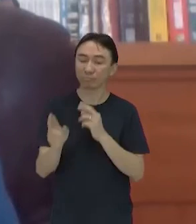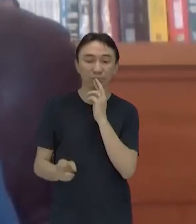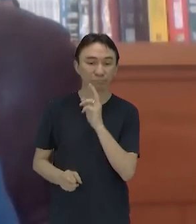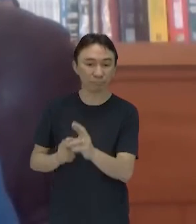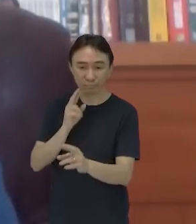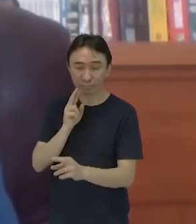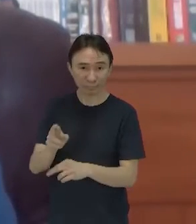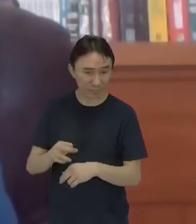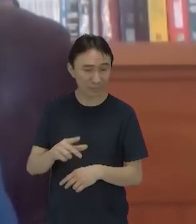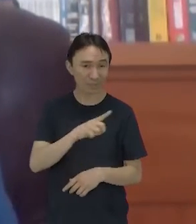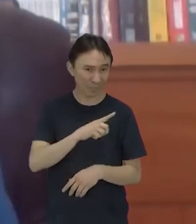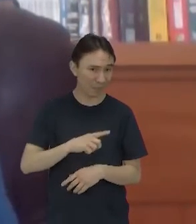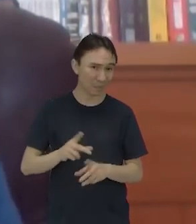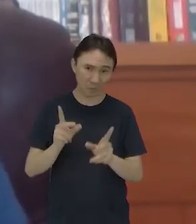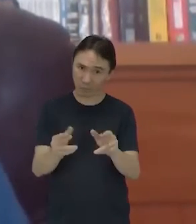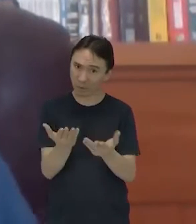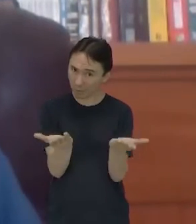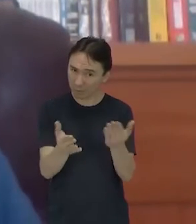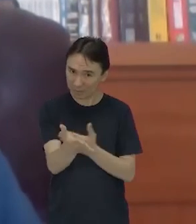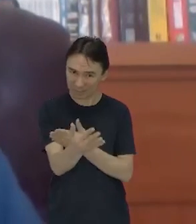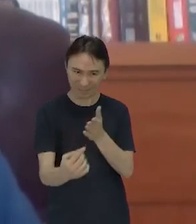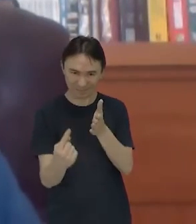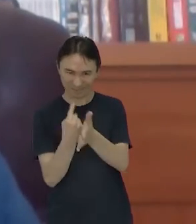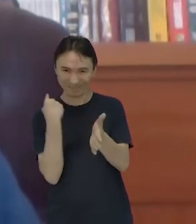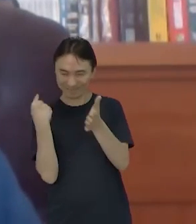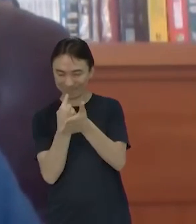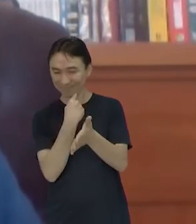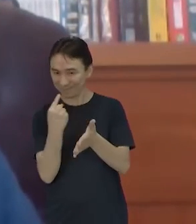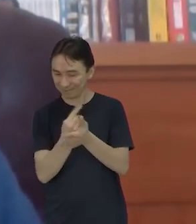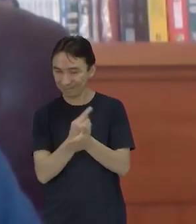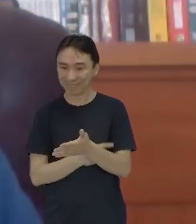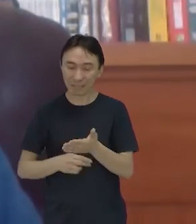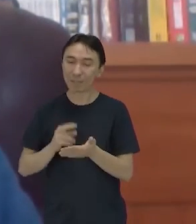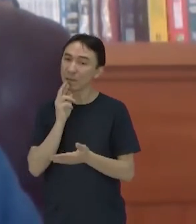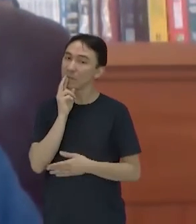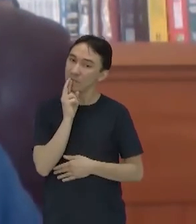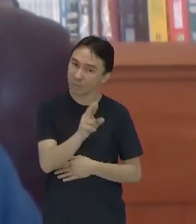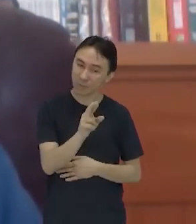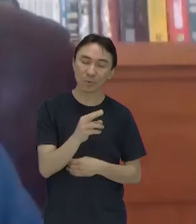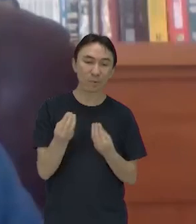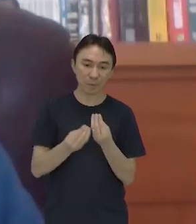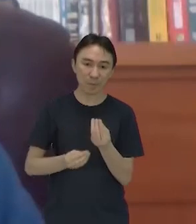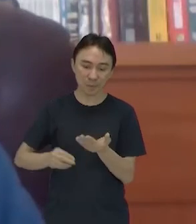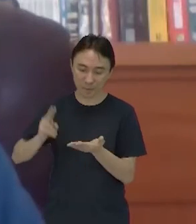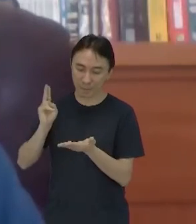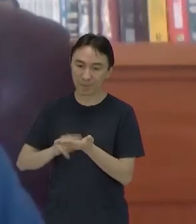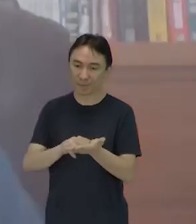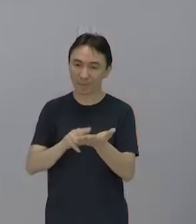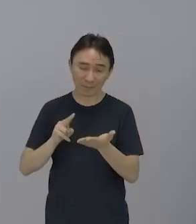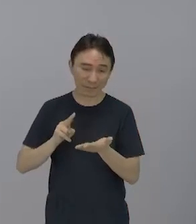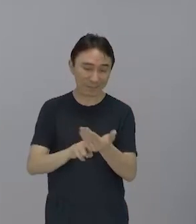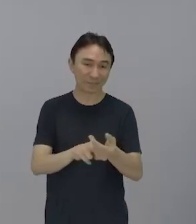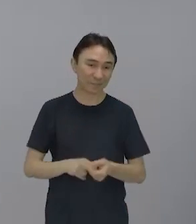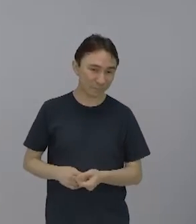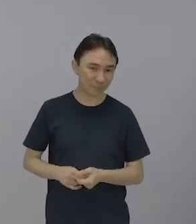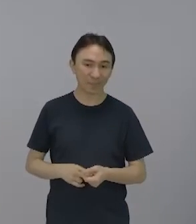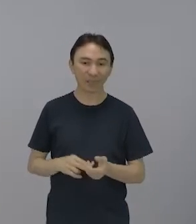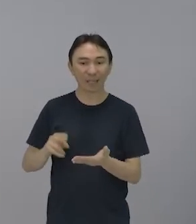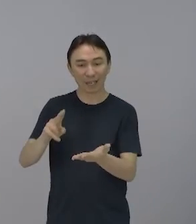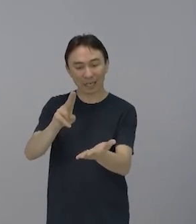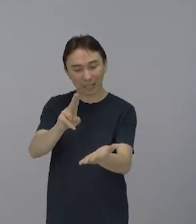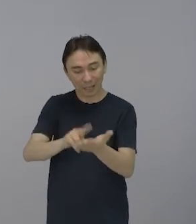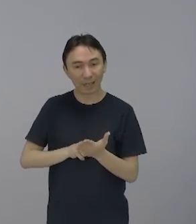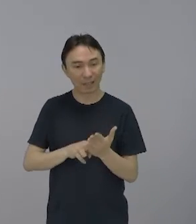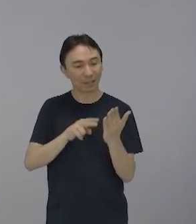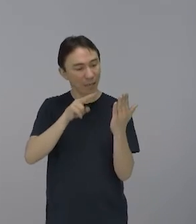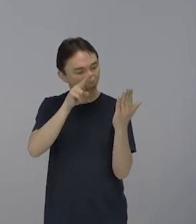respondendo as perguntas de vocês agora. Então vocês tinham que, você tinha que ler tudo, na verdade, antes, né, e para